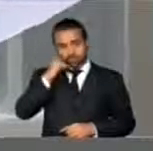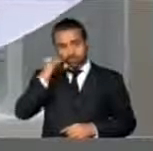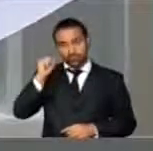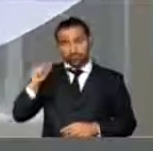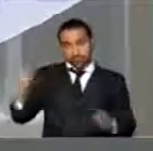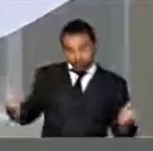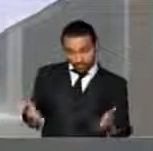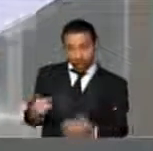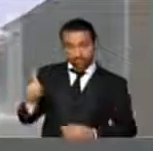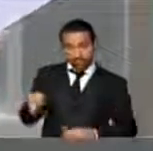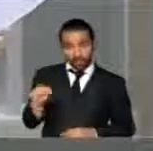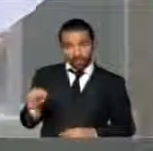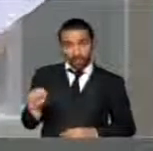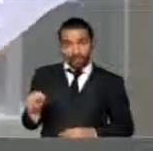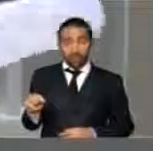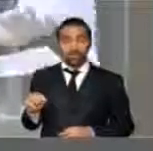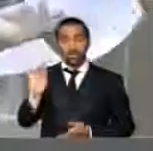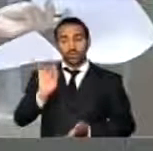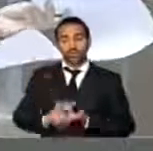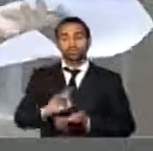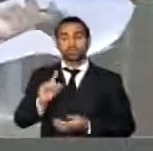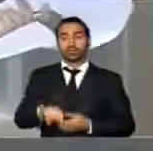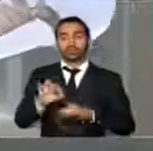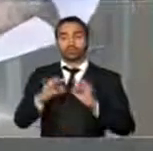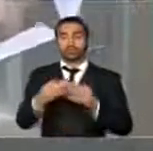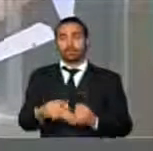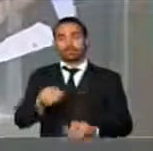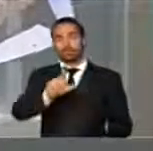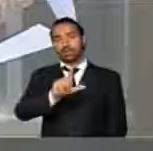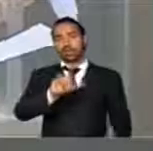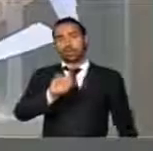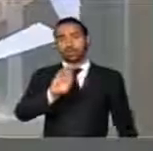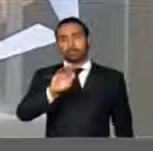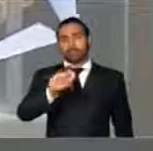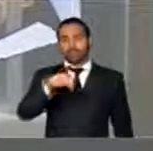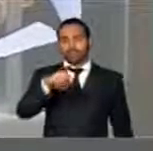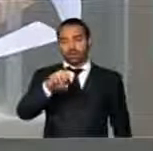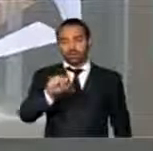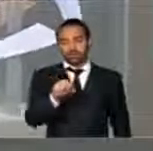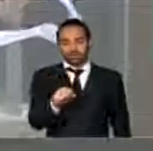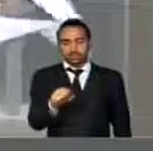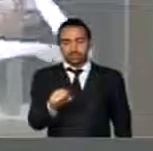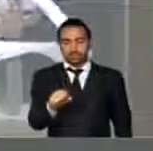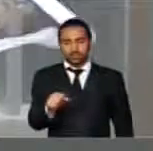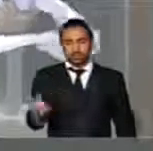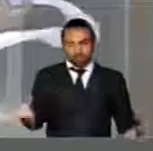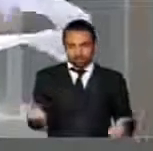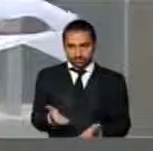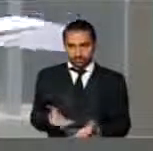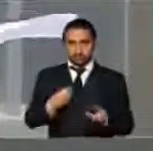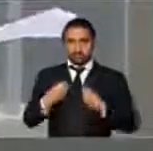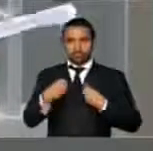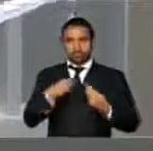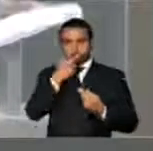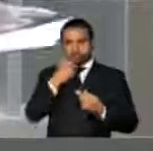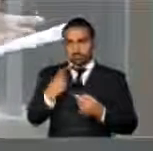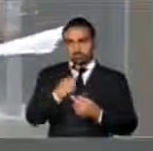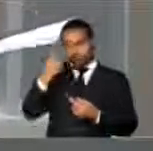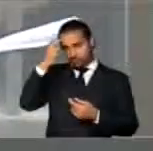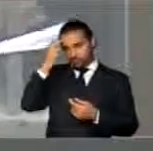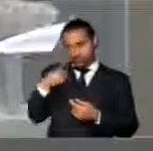hoje originários de famílias libanesas, que hoje nos enriquecem a nossa cultura, a